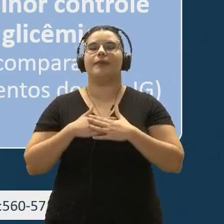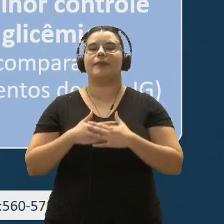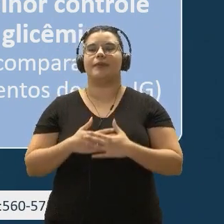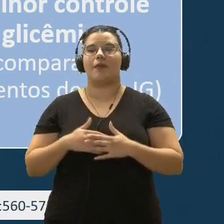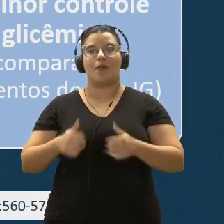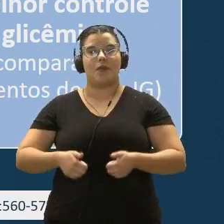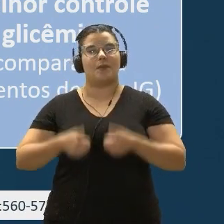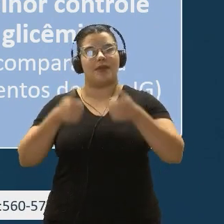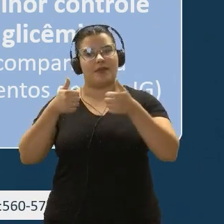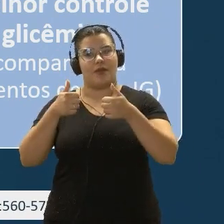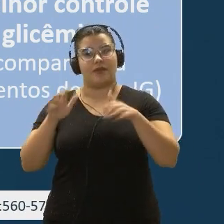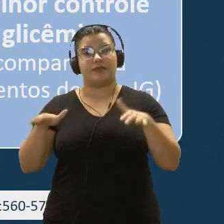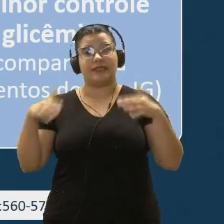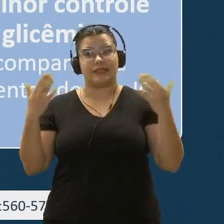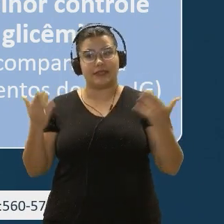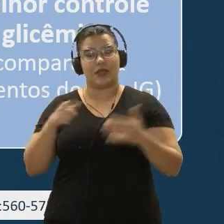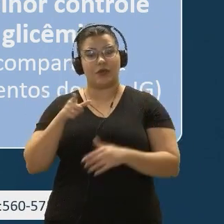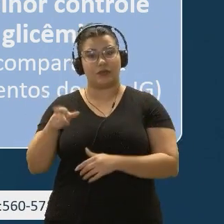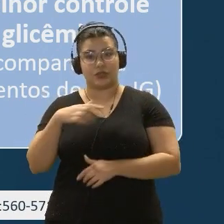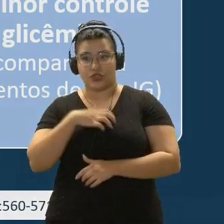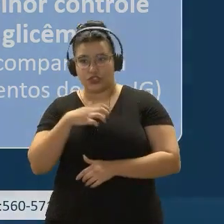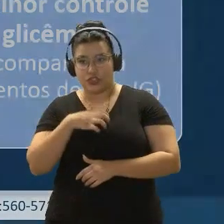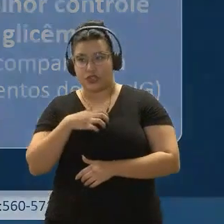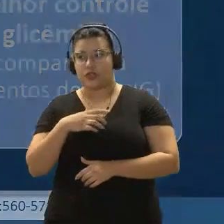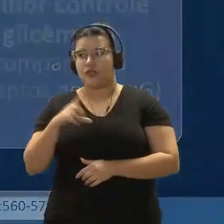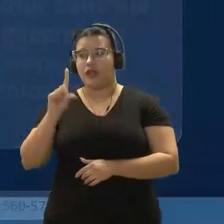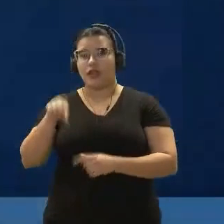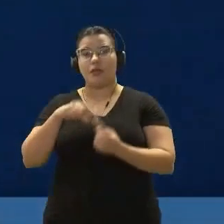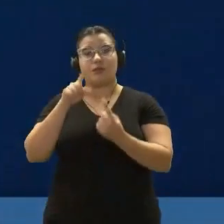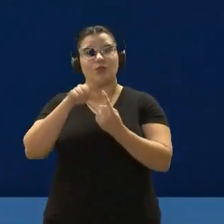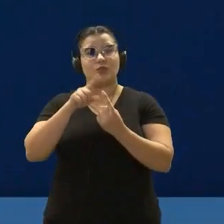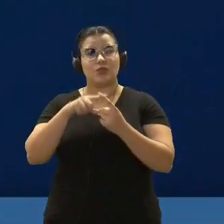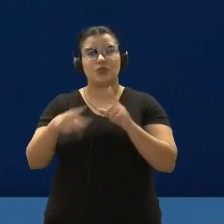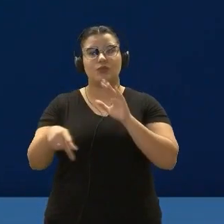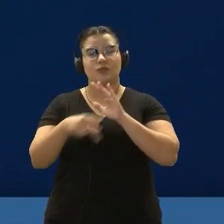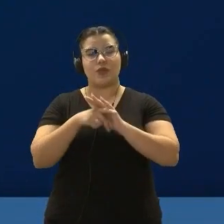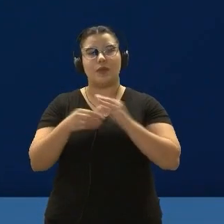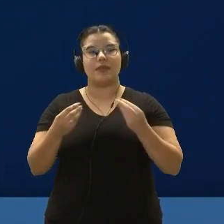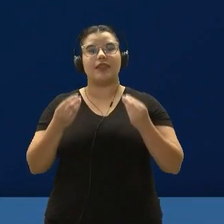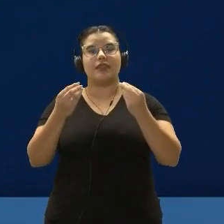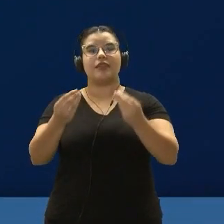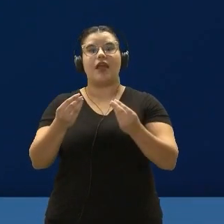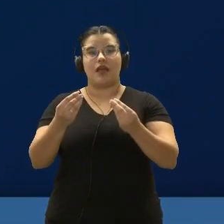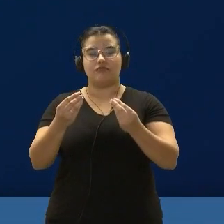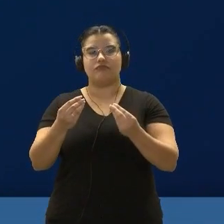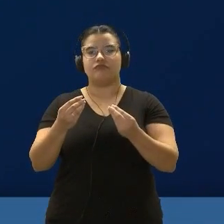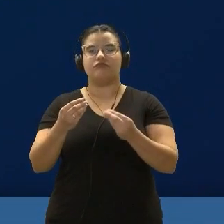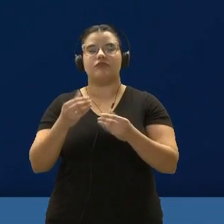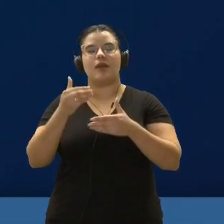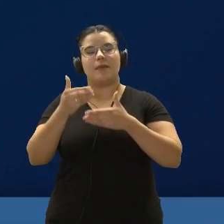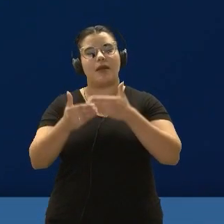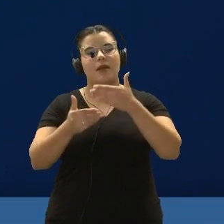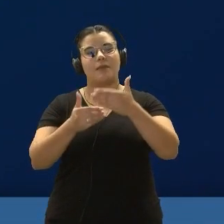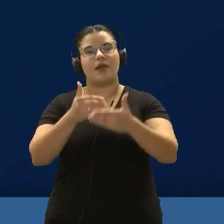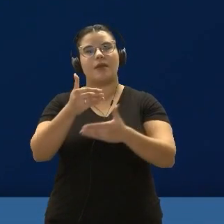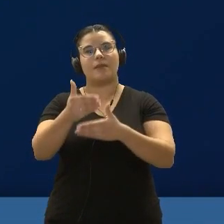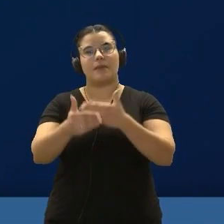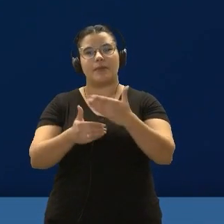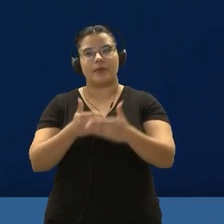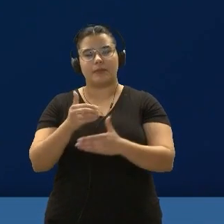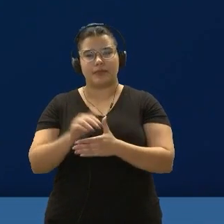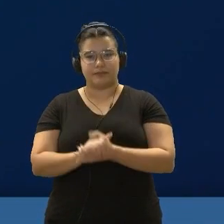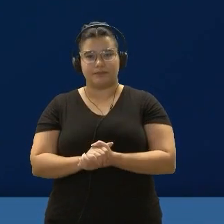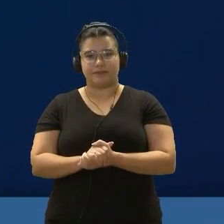melhor. Então, dessa maneira, esse tipo de carboidrato dá um fornecimento gradual e lento da glicose.